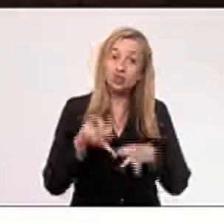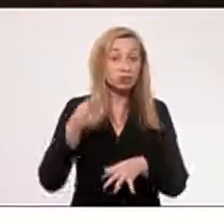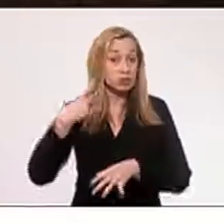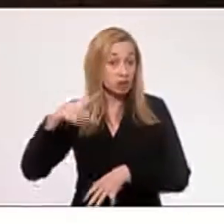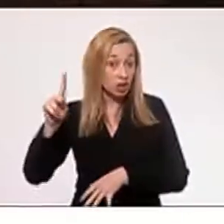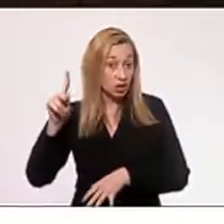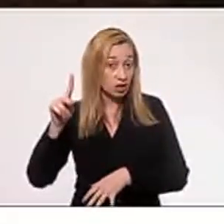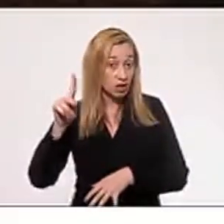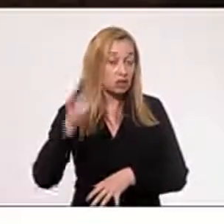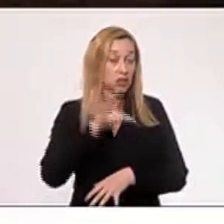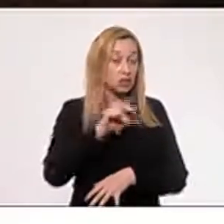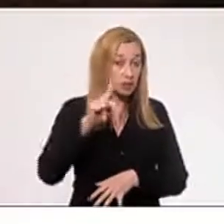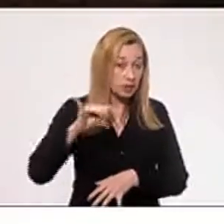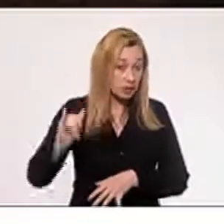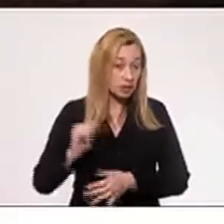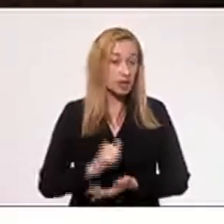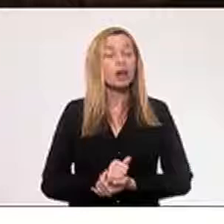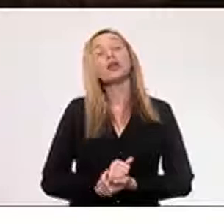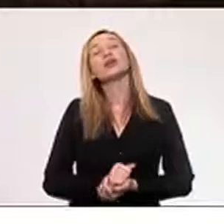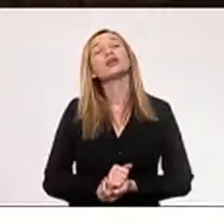a instalação da CPI,